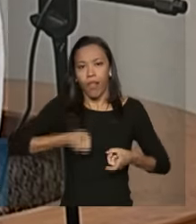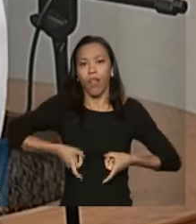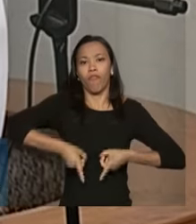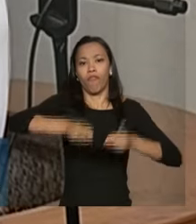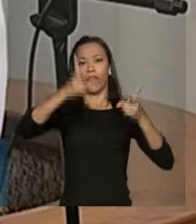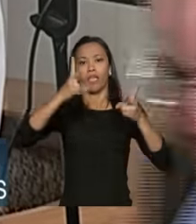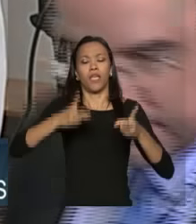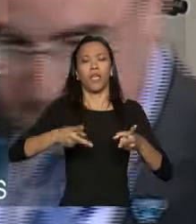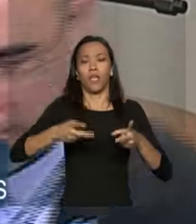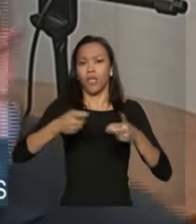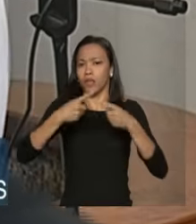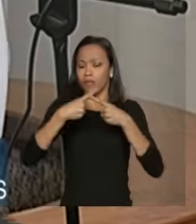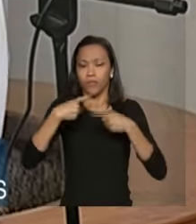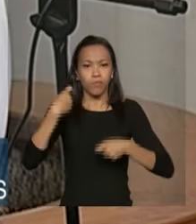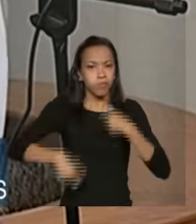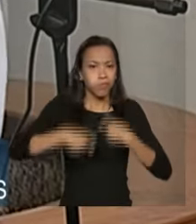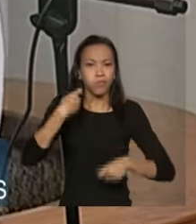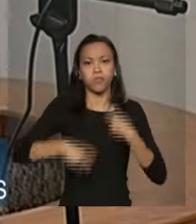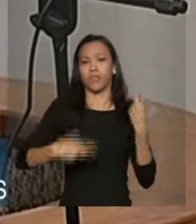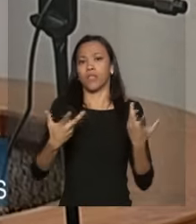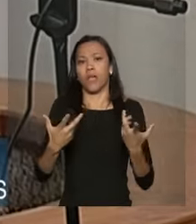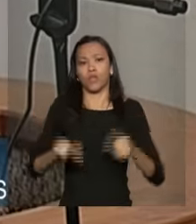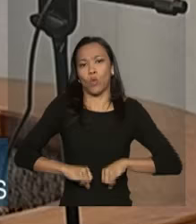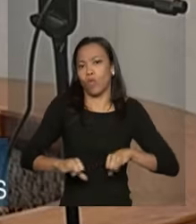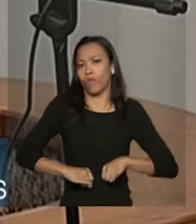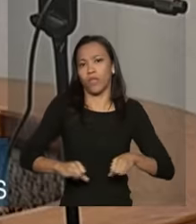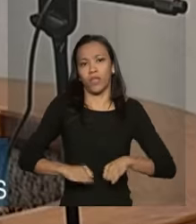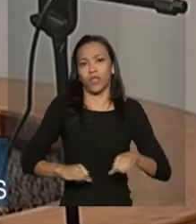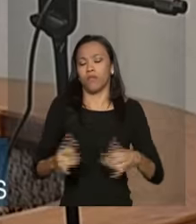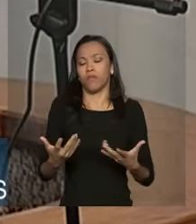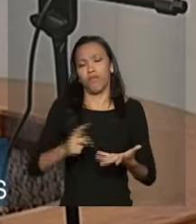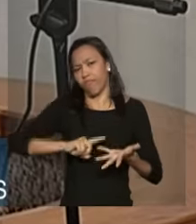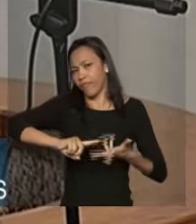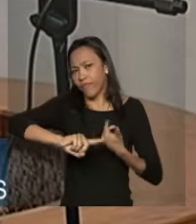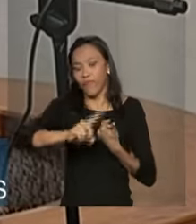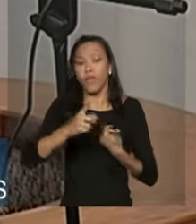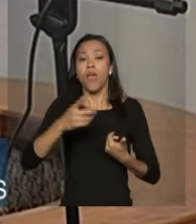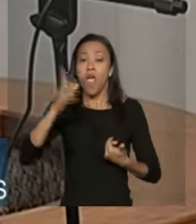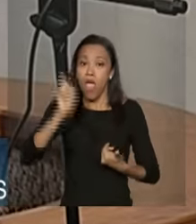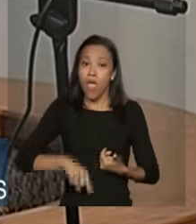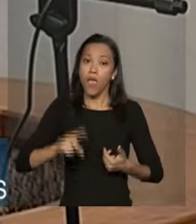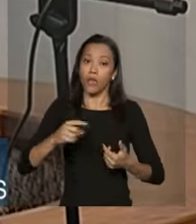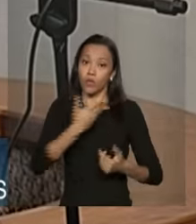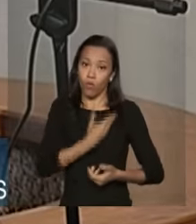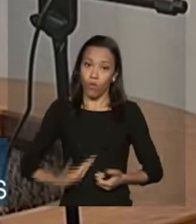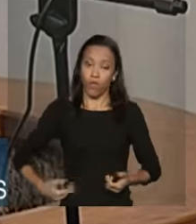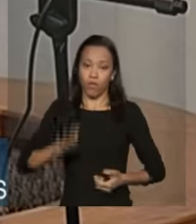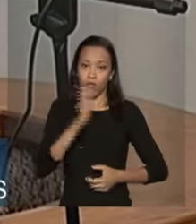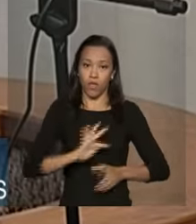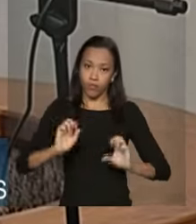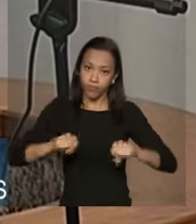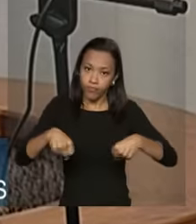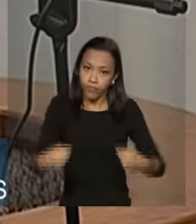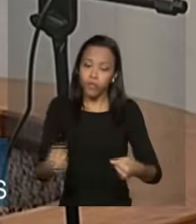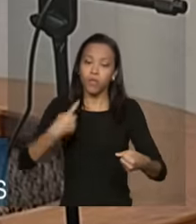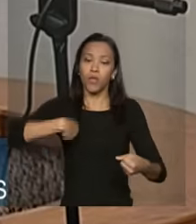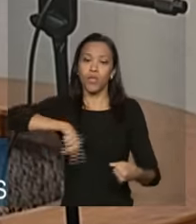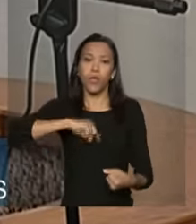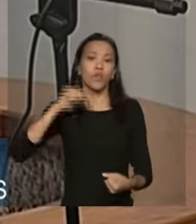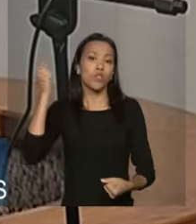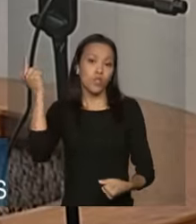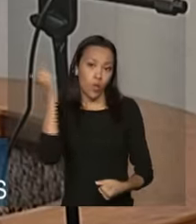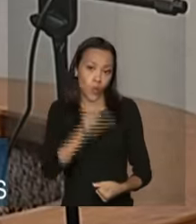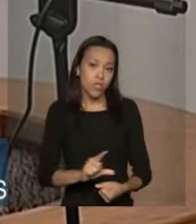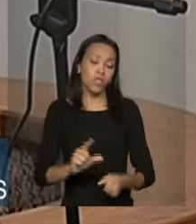sexual são desafios permanentes que nós do governo federal temos feito para que efetivamente nós possamos